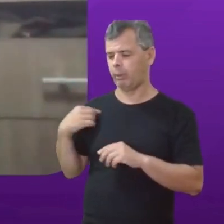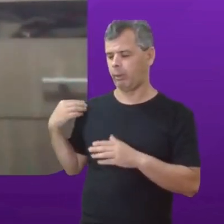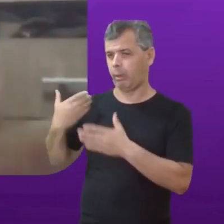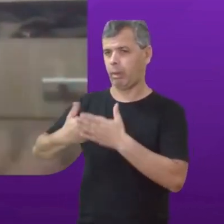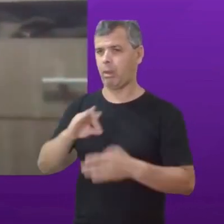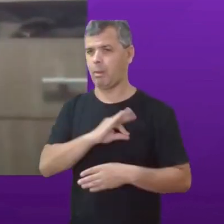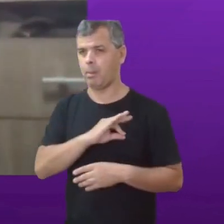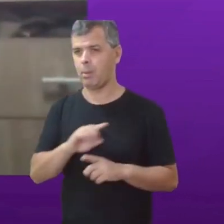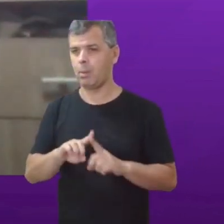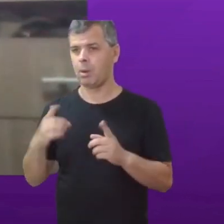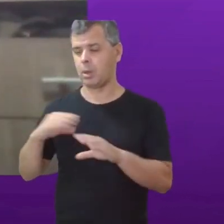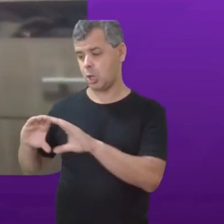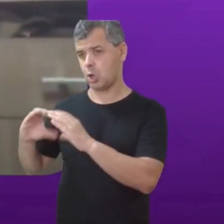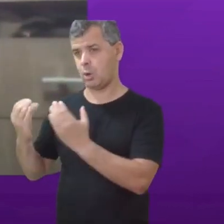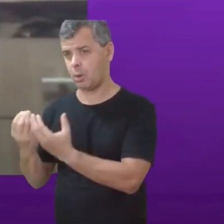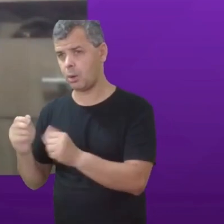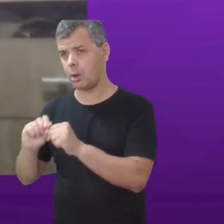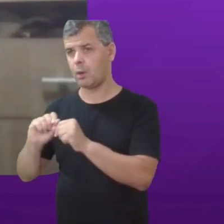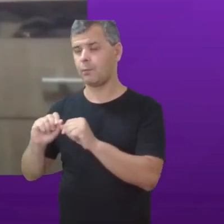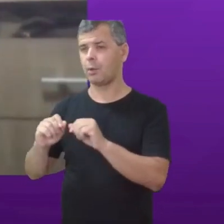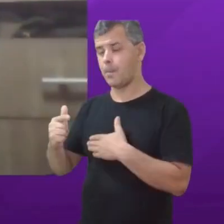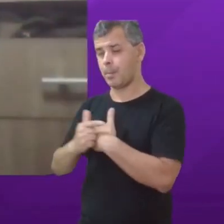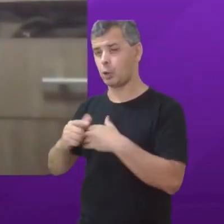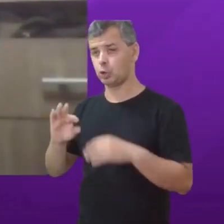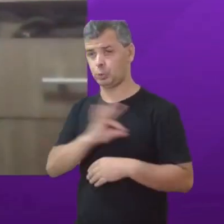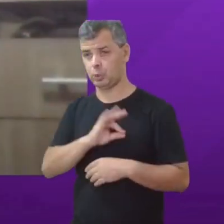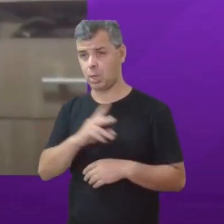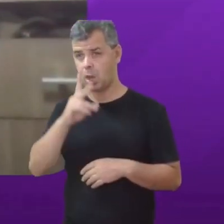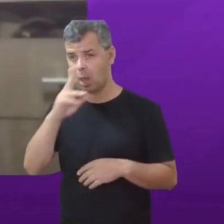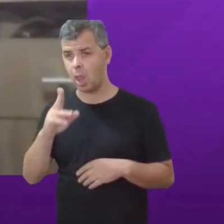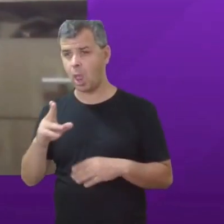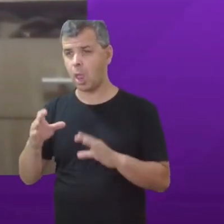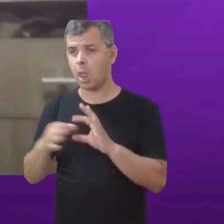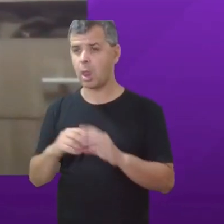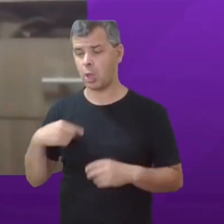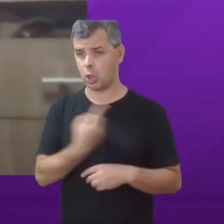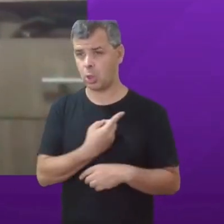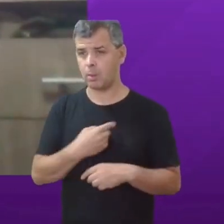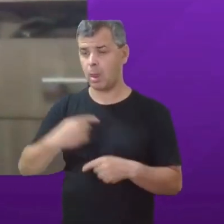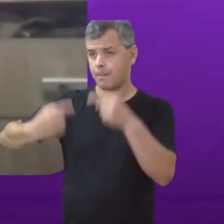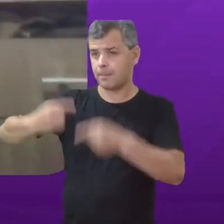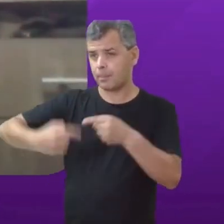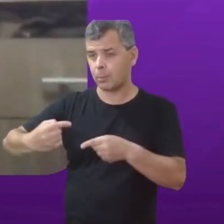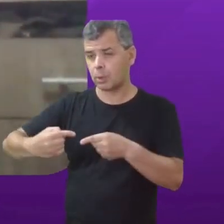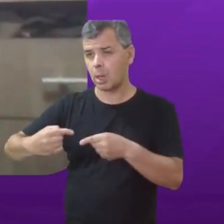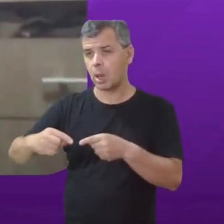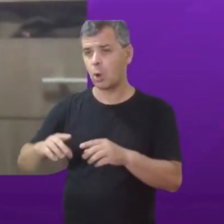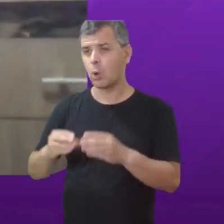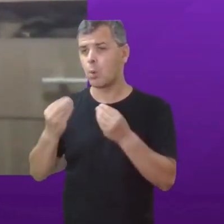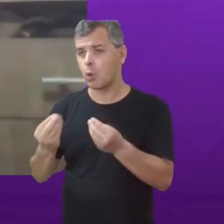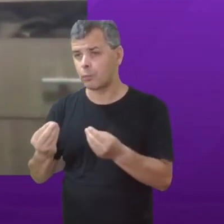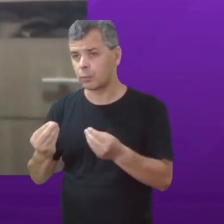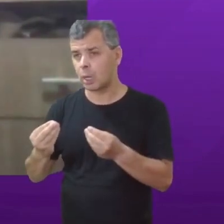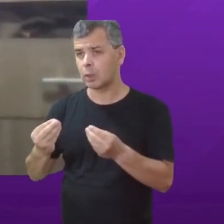forças policiais e comunidades que foram marginalizadas historicamente. Eu acho que, em síntese, o que a gente precisa discutir a partir desse assunto é